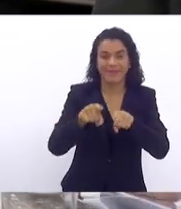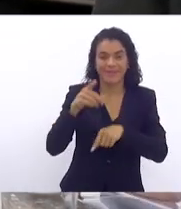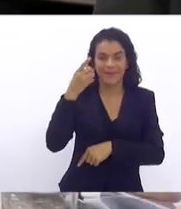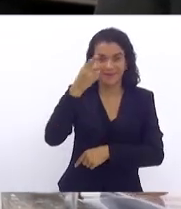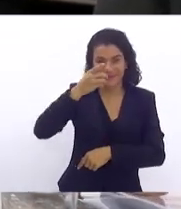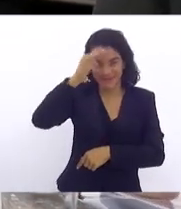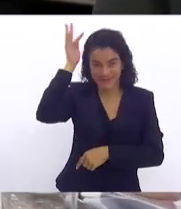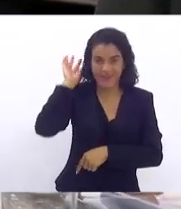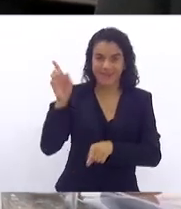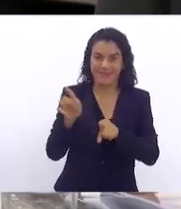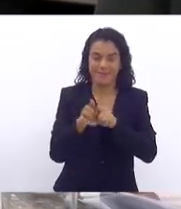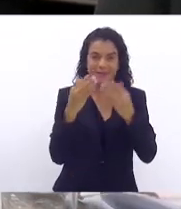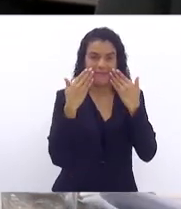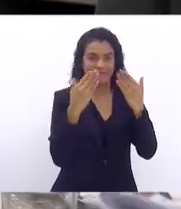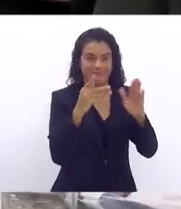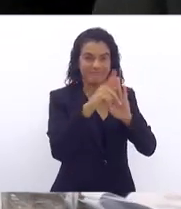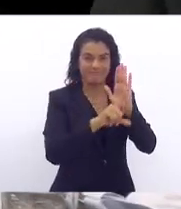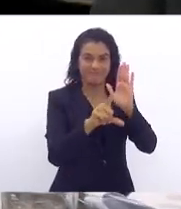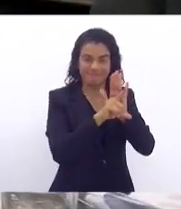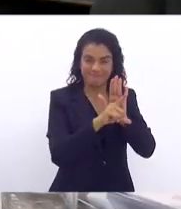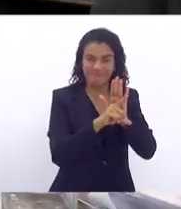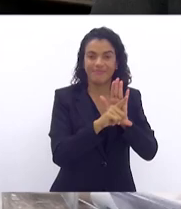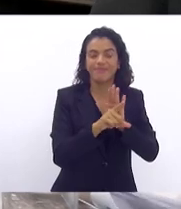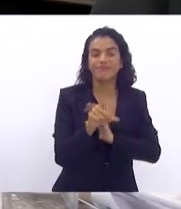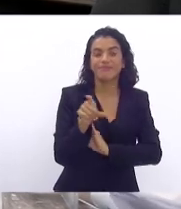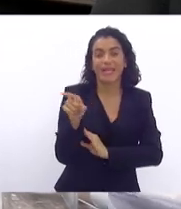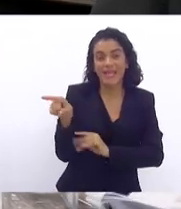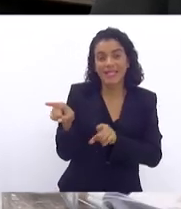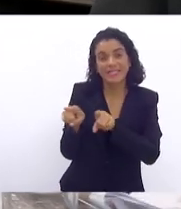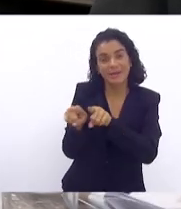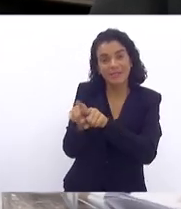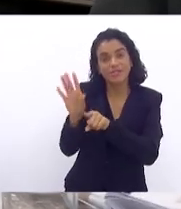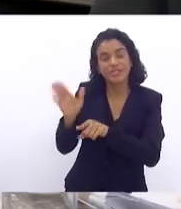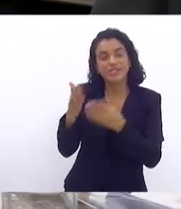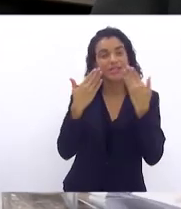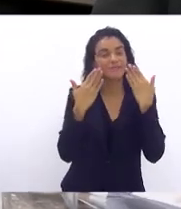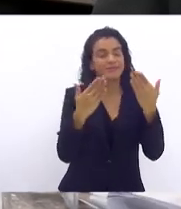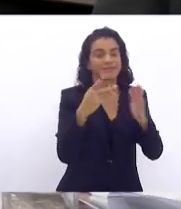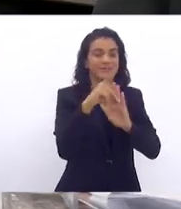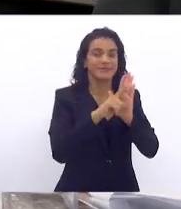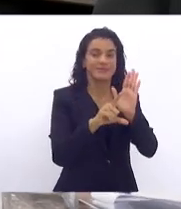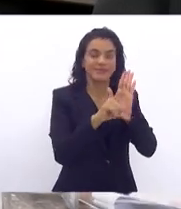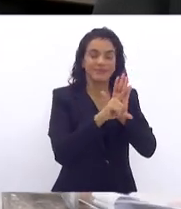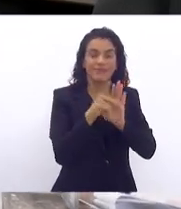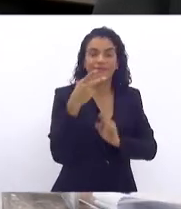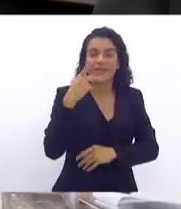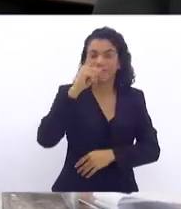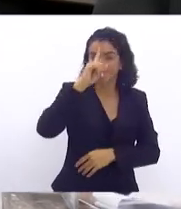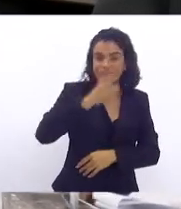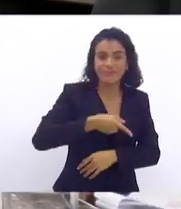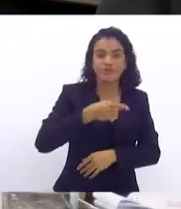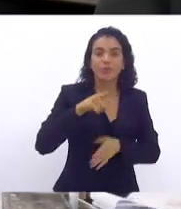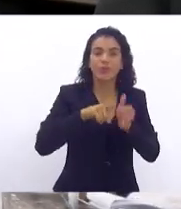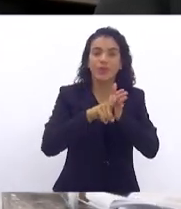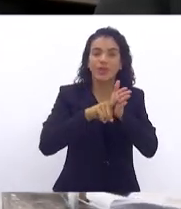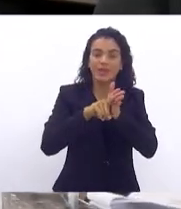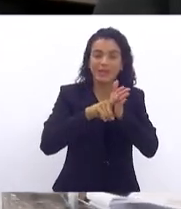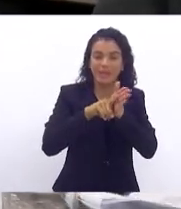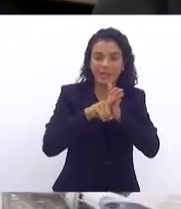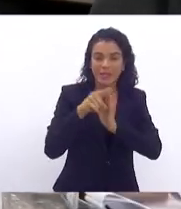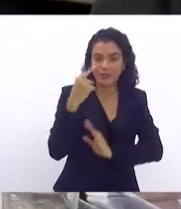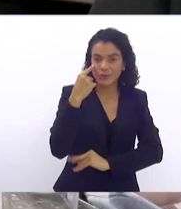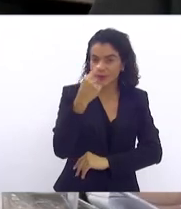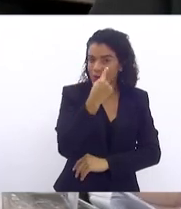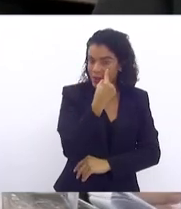lado, ele também já tinha apresentado o projeto que institui o teste do olhinho, que é uma